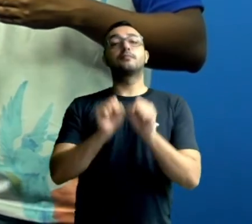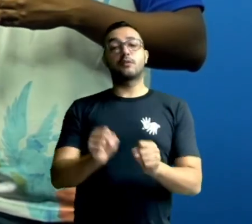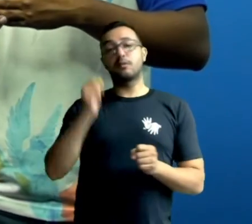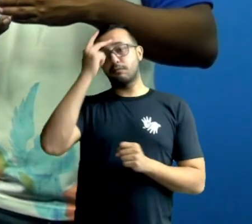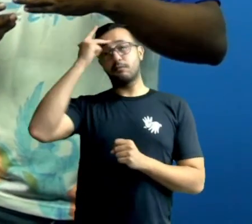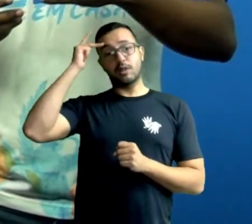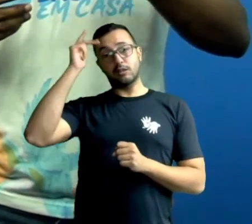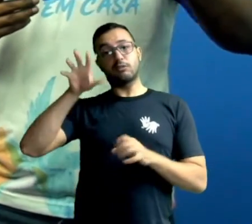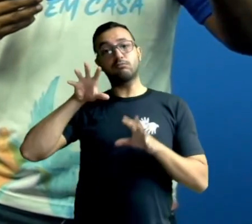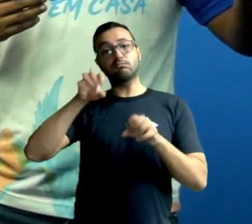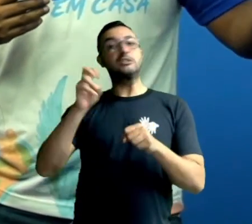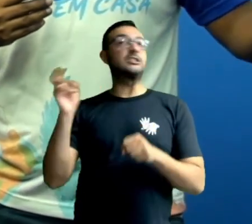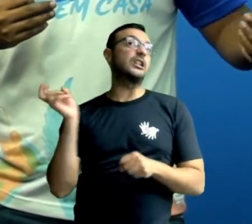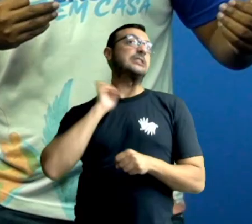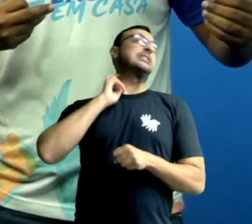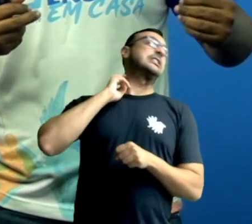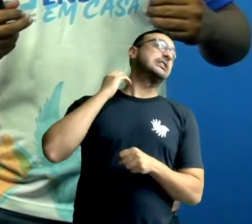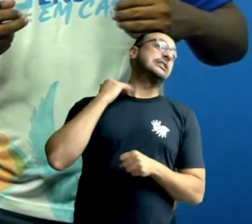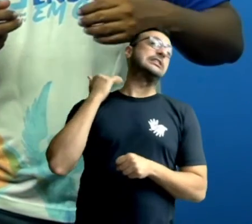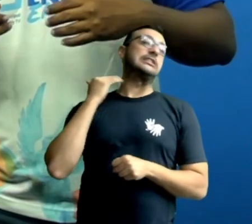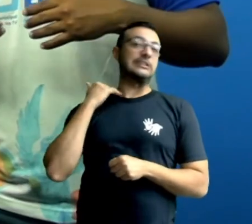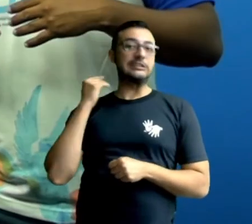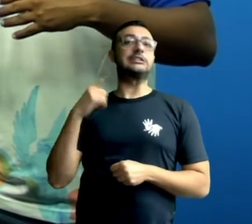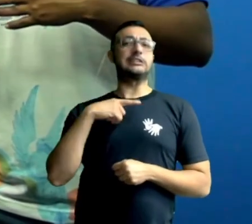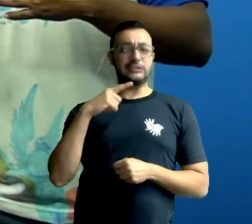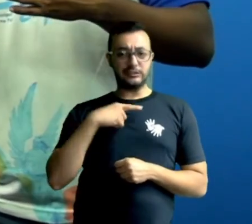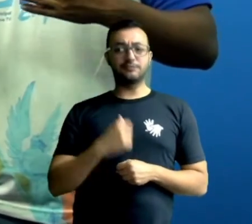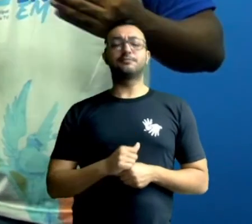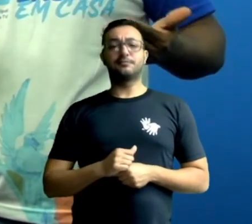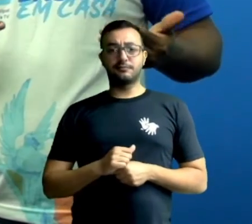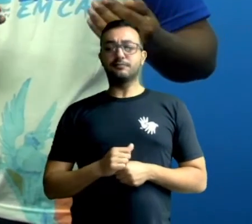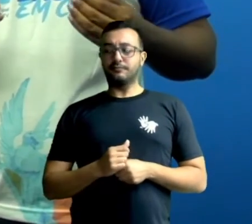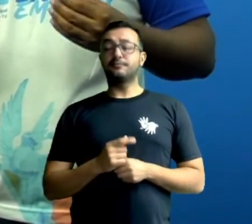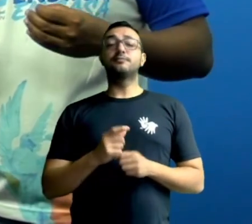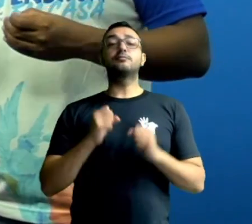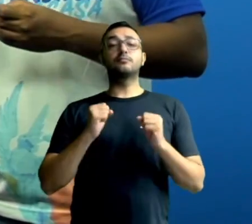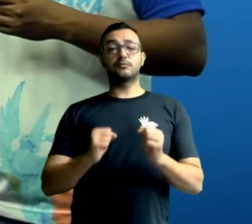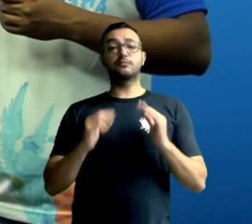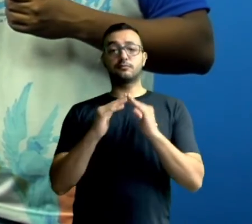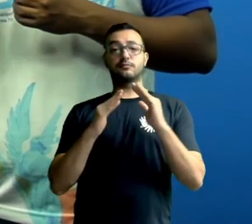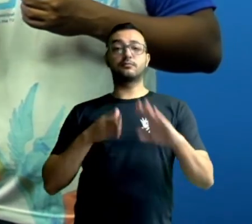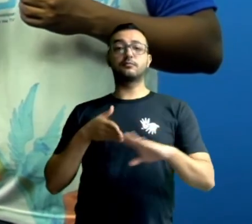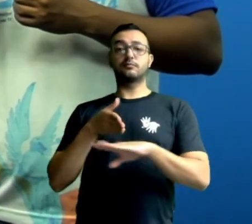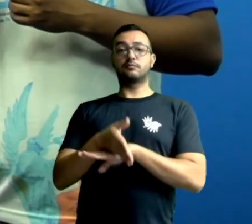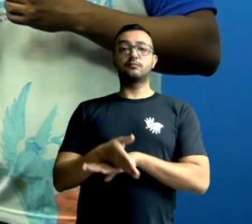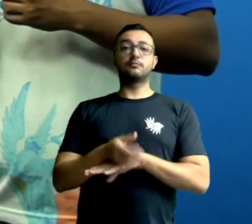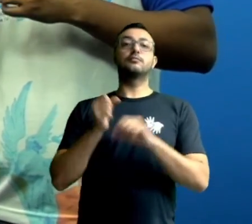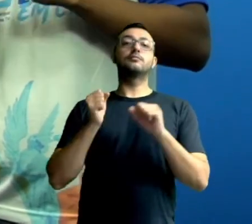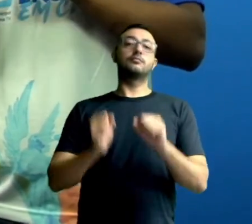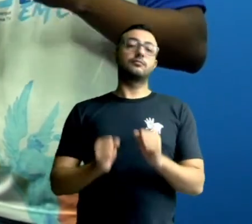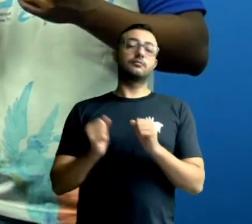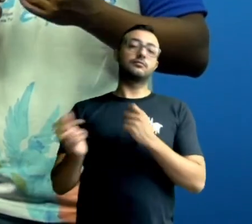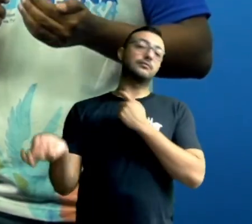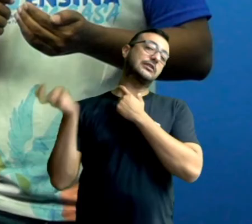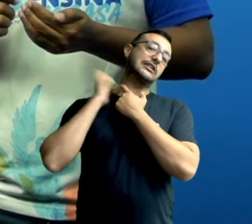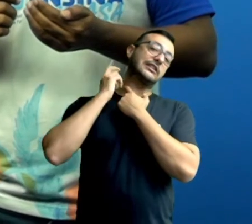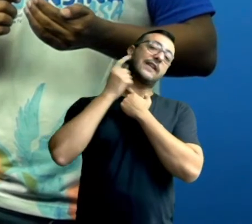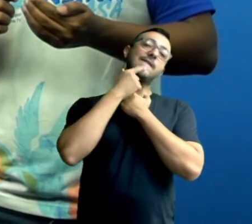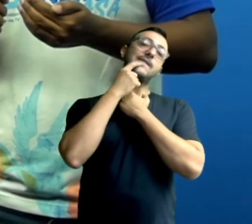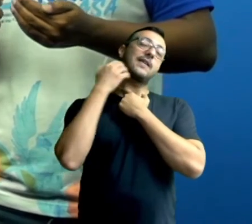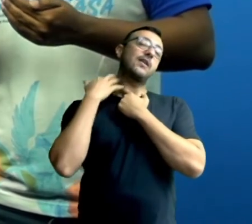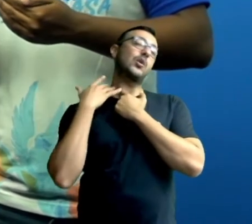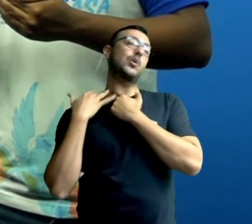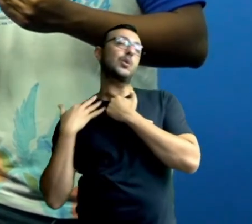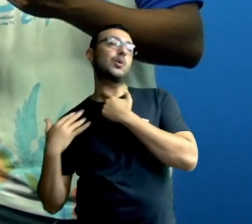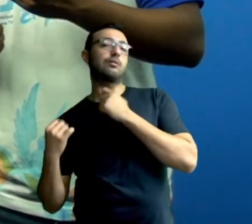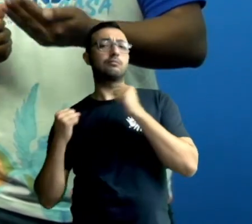Em regiões em que existe esse morcego, ele pode entrar numa residência, fazer um pequeno corte na pessoa e ficar se alimentando do